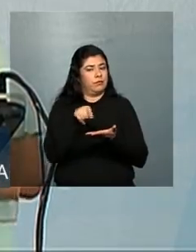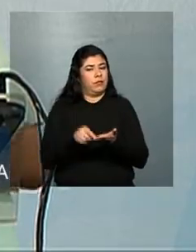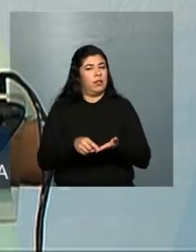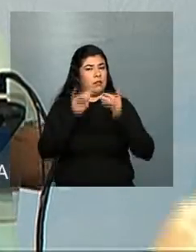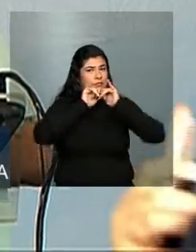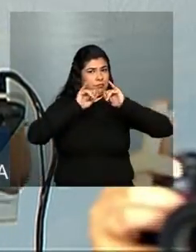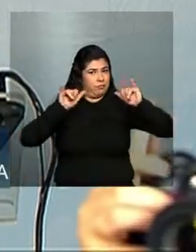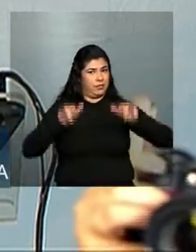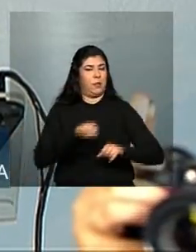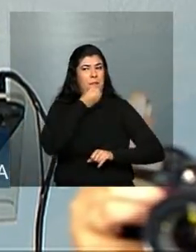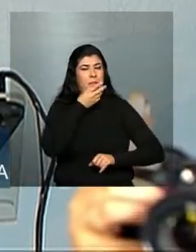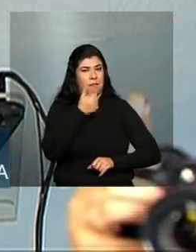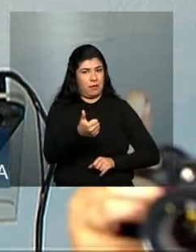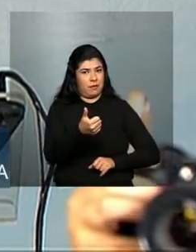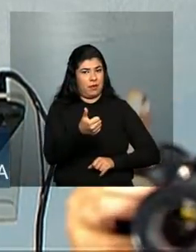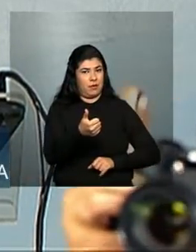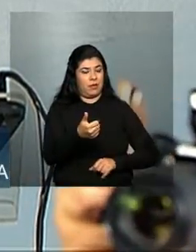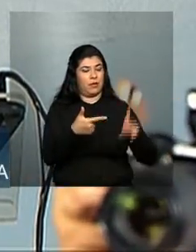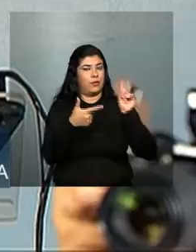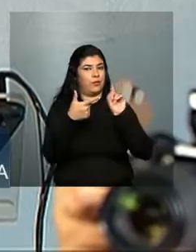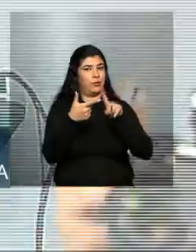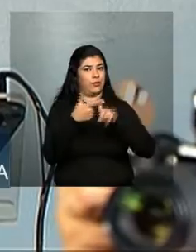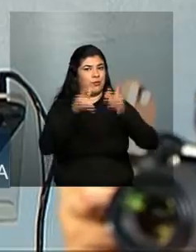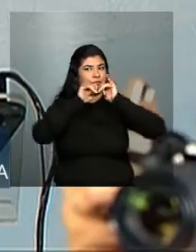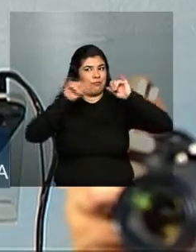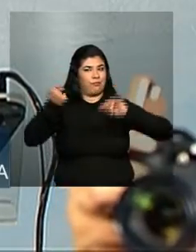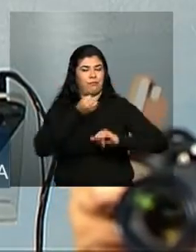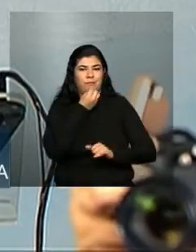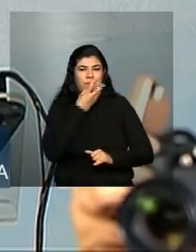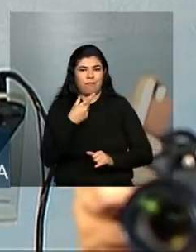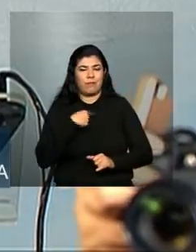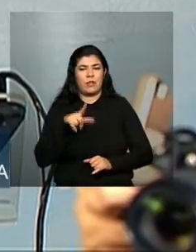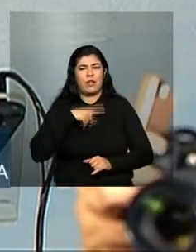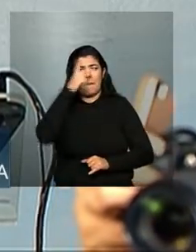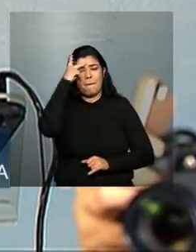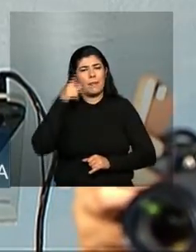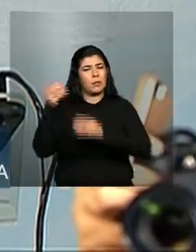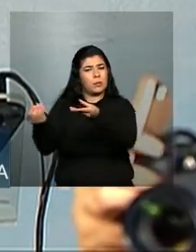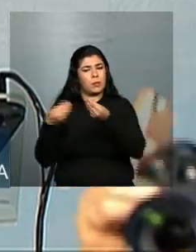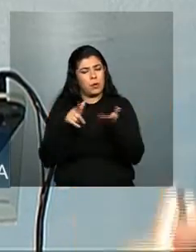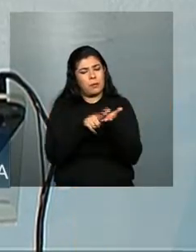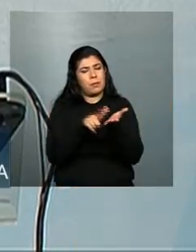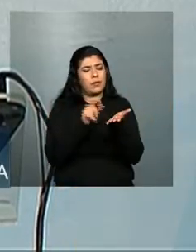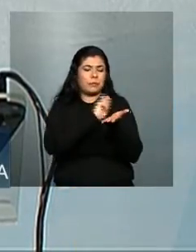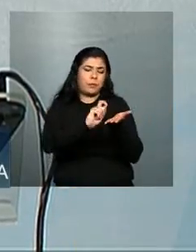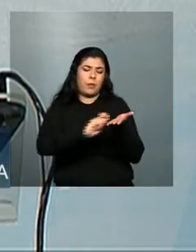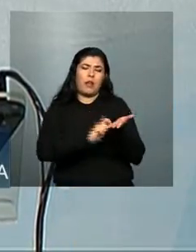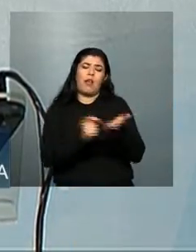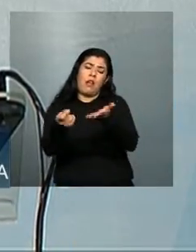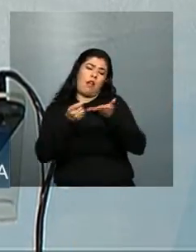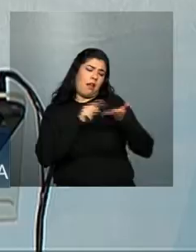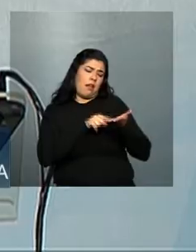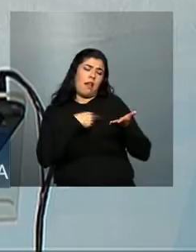da notícia é que nós vamos, eu vi muita gente também que me mandou seu bilhetinho dizendo, eu sou